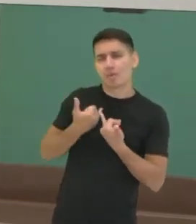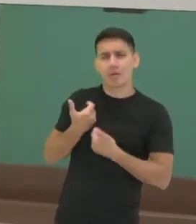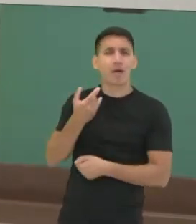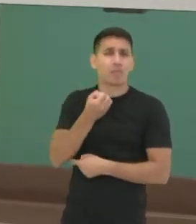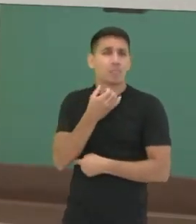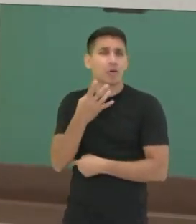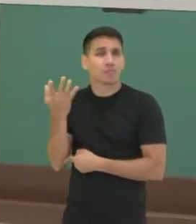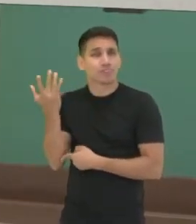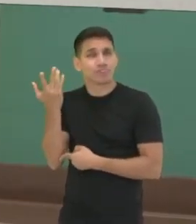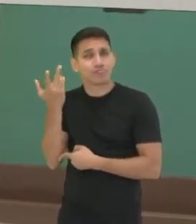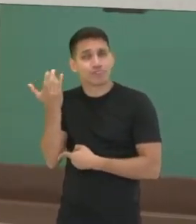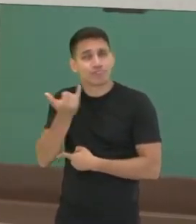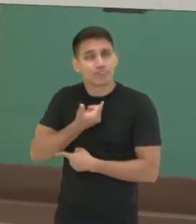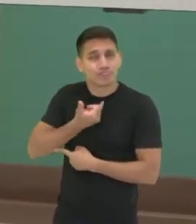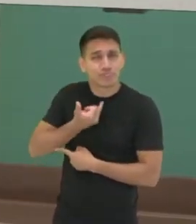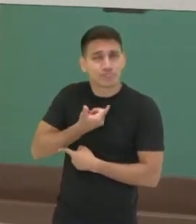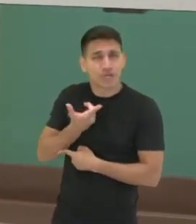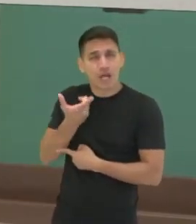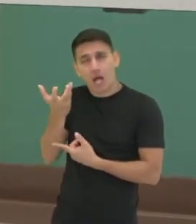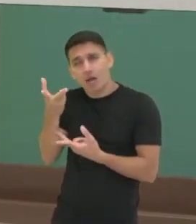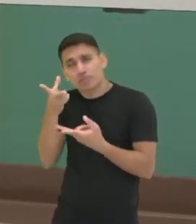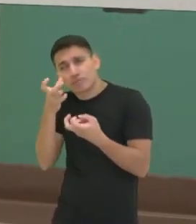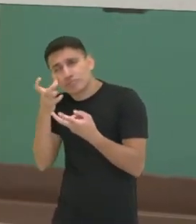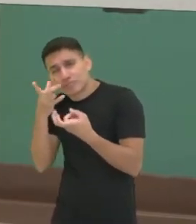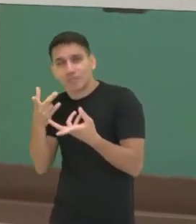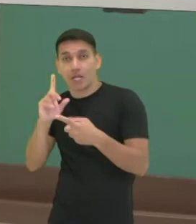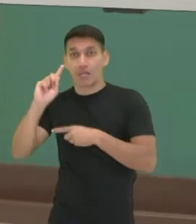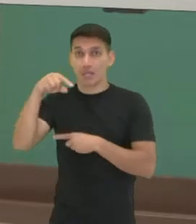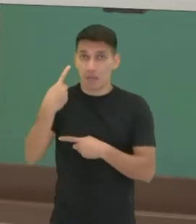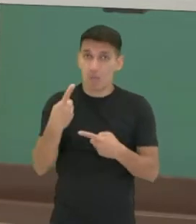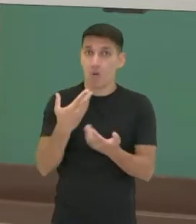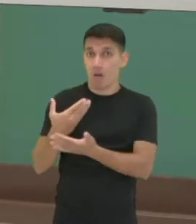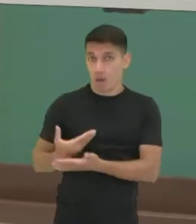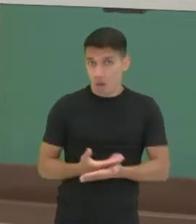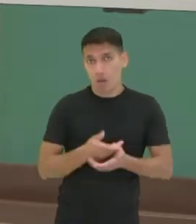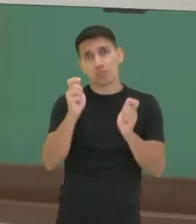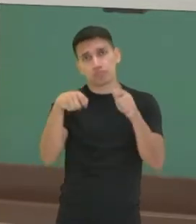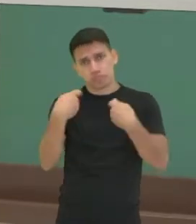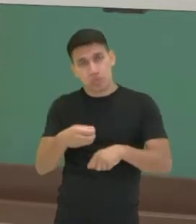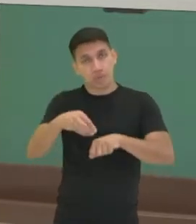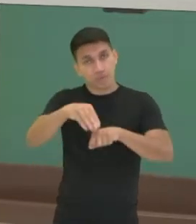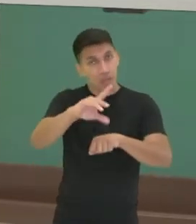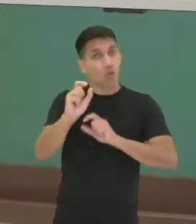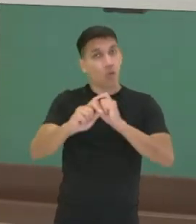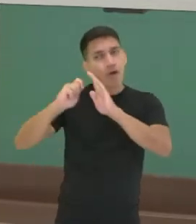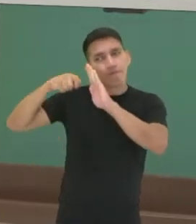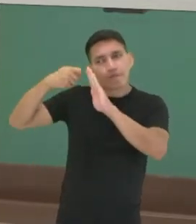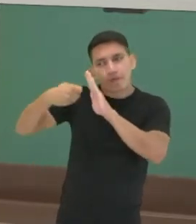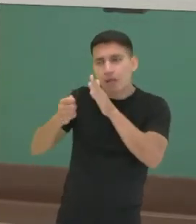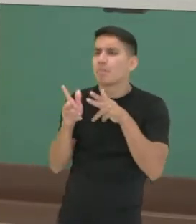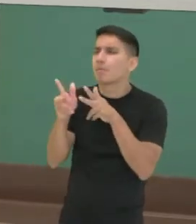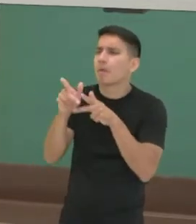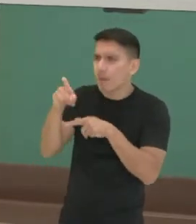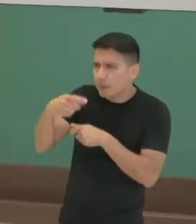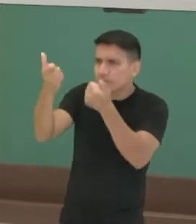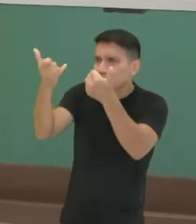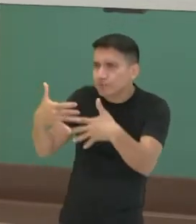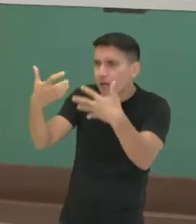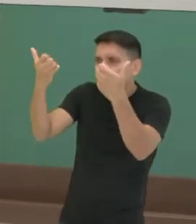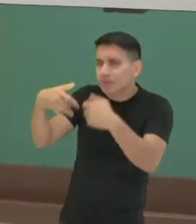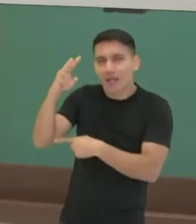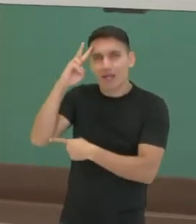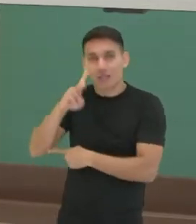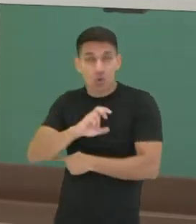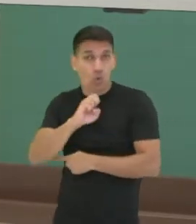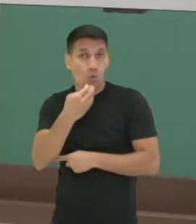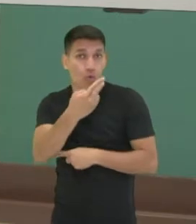velhos. E fica aqui a dica, depois desta aula, você pode fazer um vídeo aí entrevistando alguém que sabe contar bem essas histórias, ou